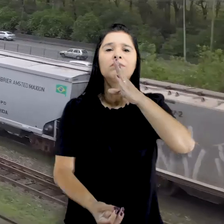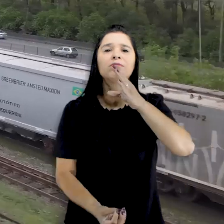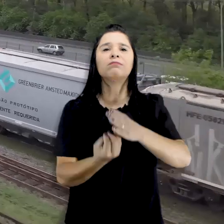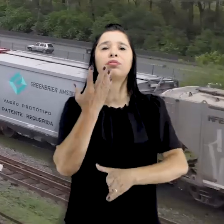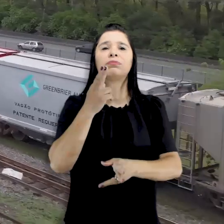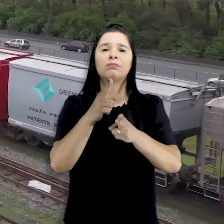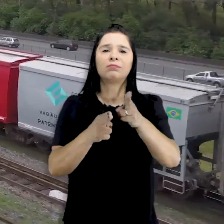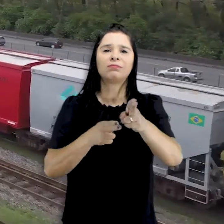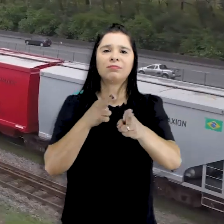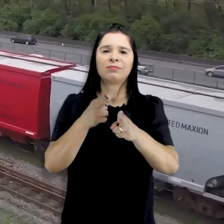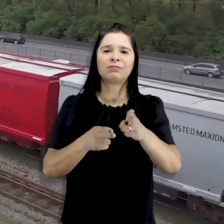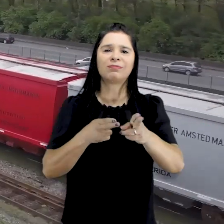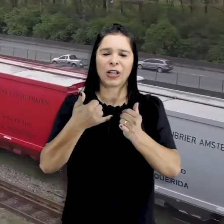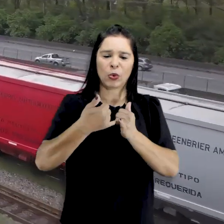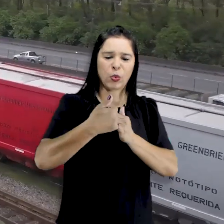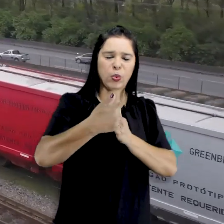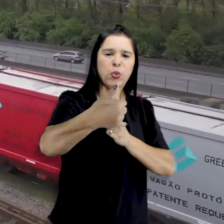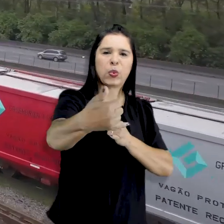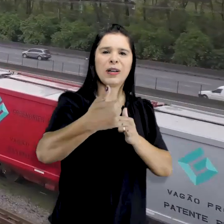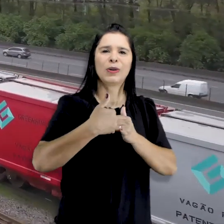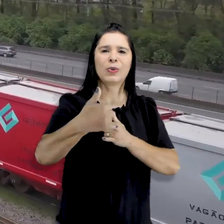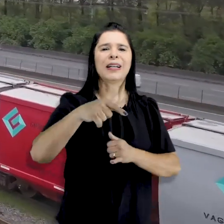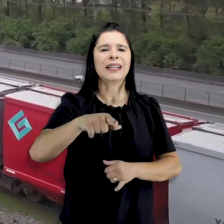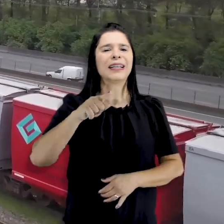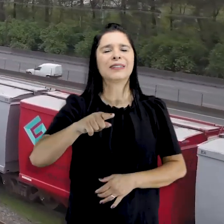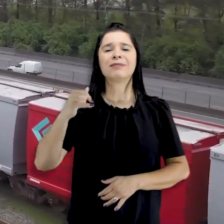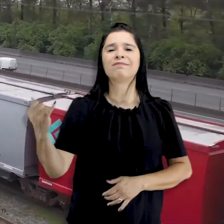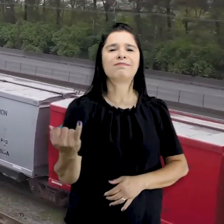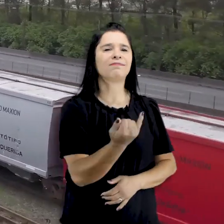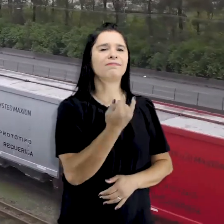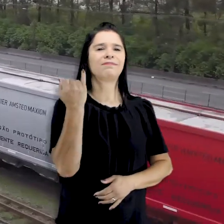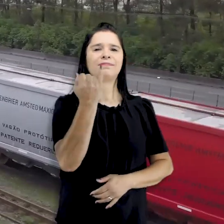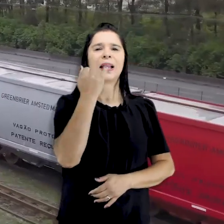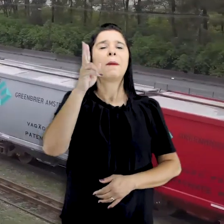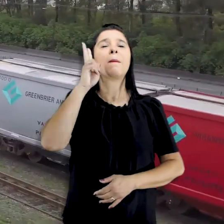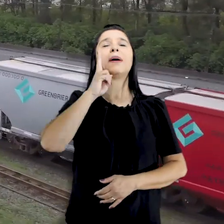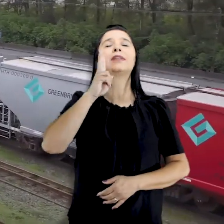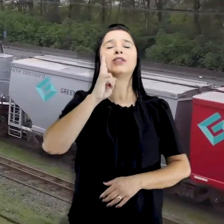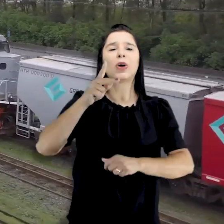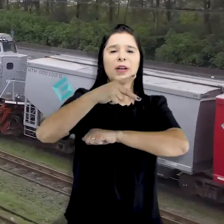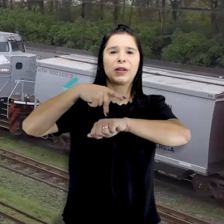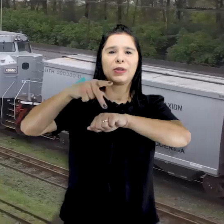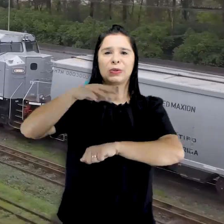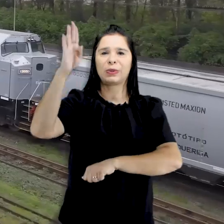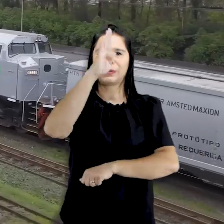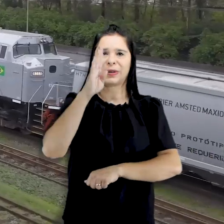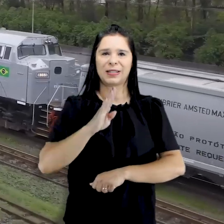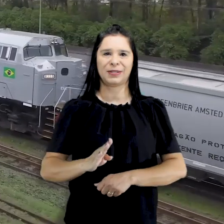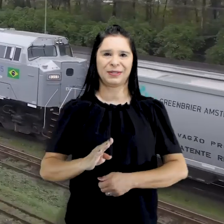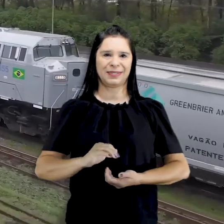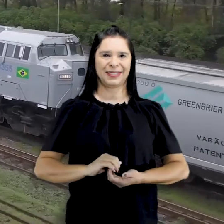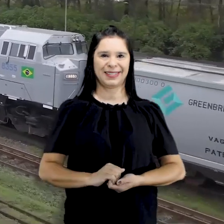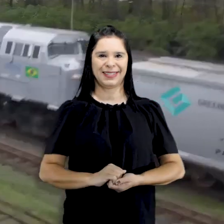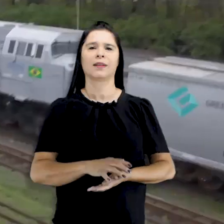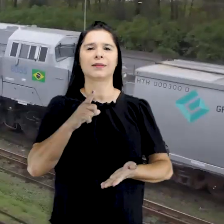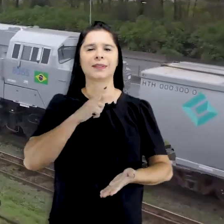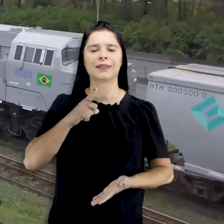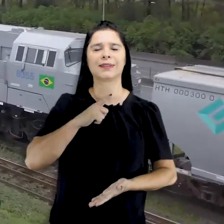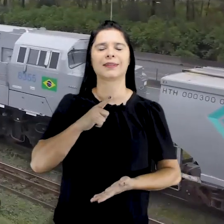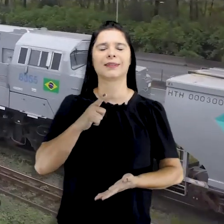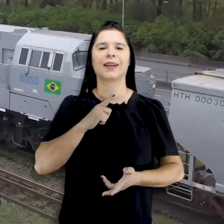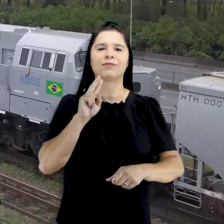linhas férreas são extremamente relevantes para a história do país. Conservar os espaços ocupados pela